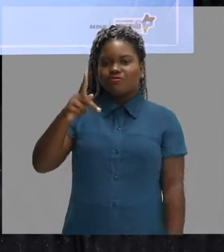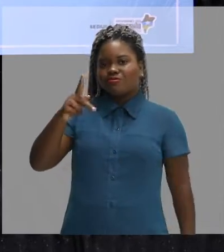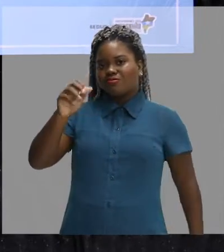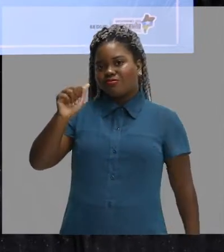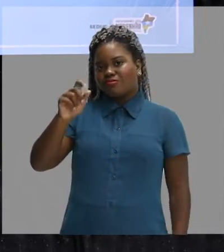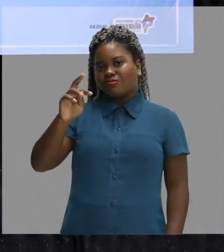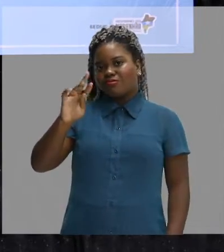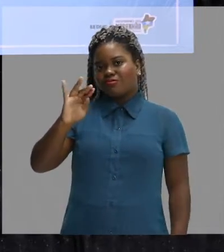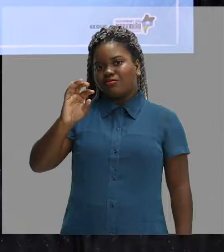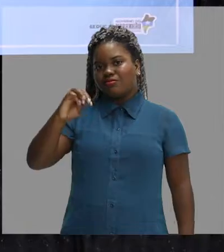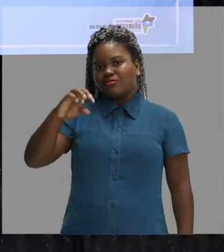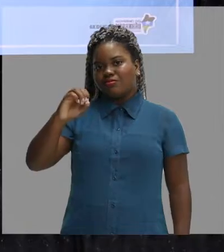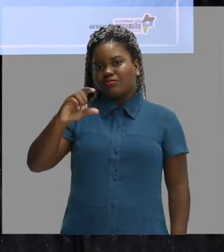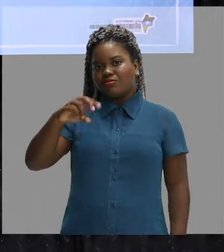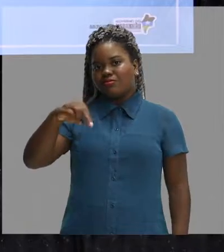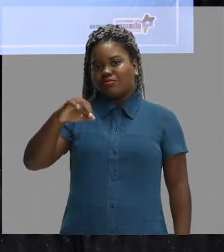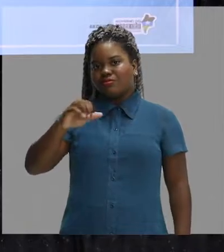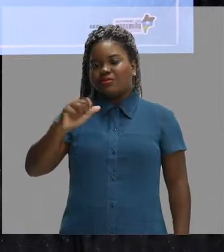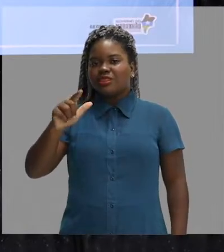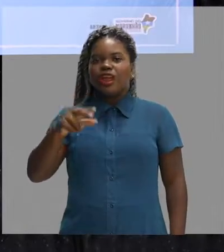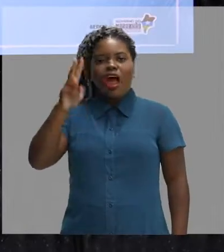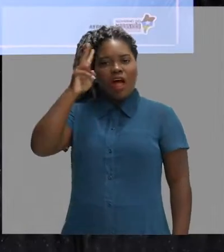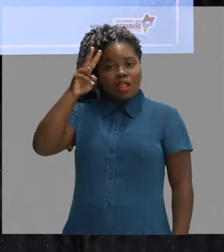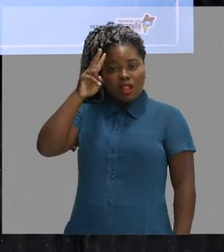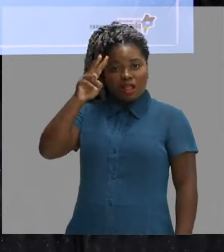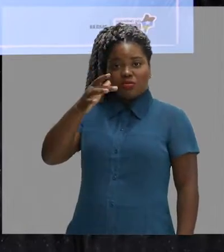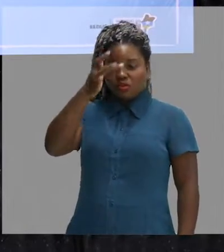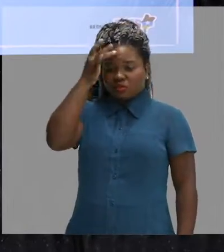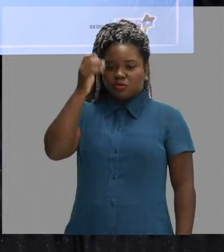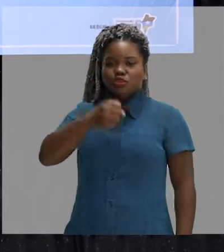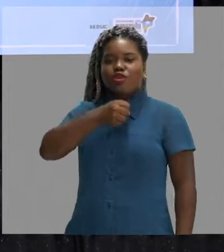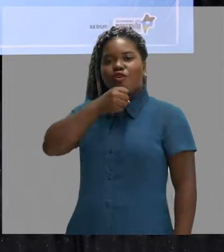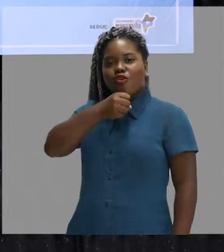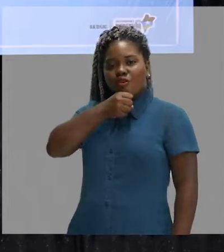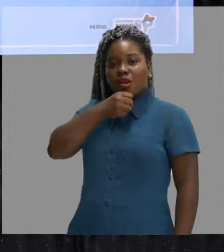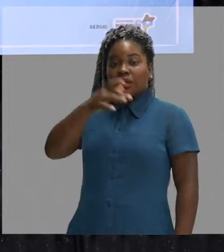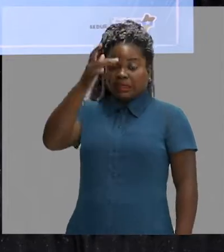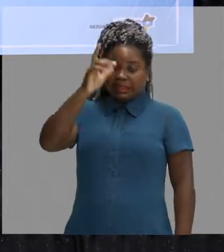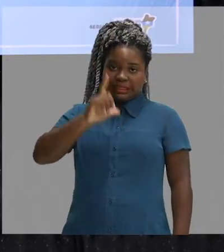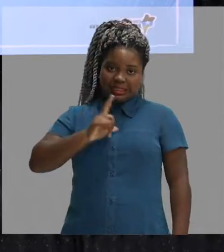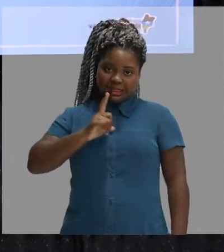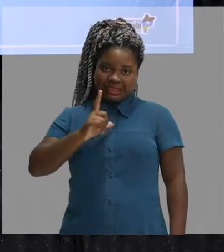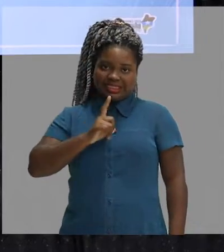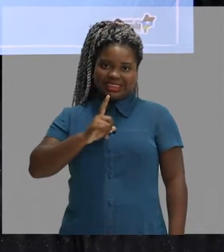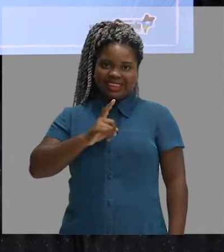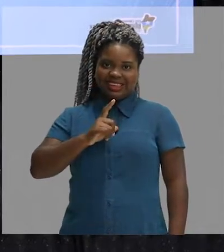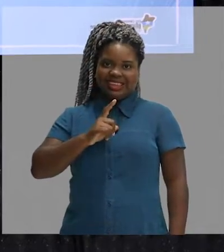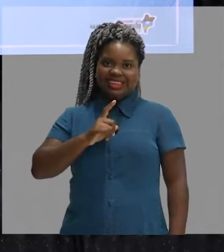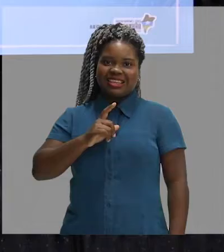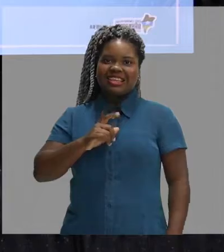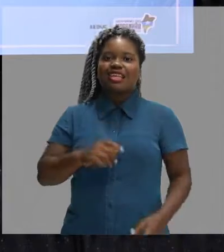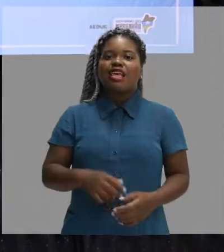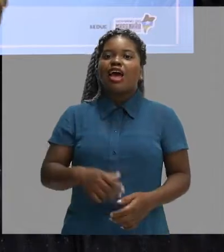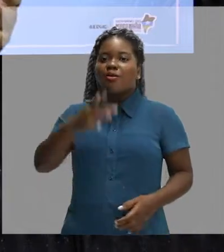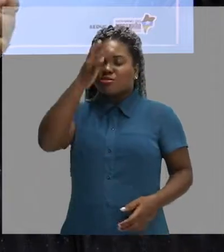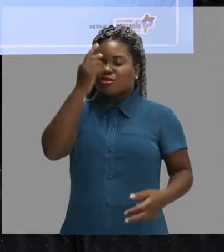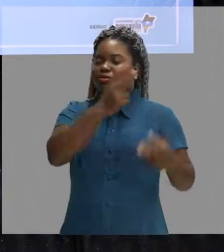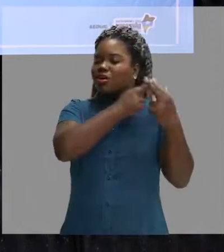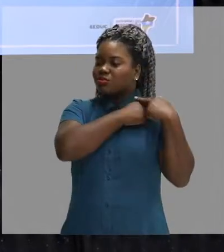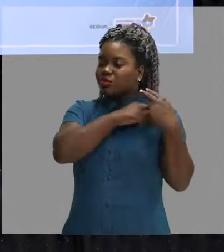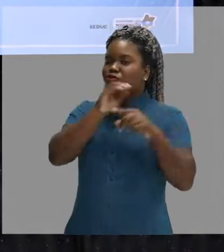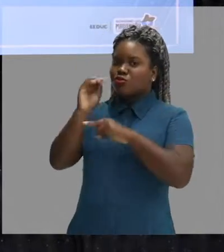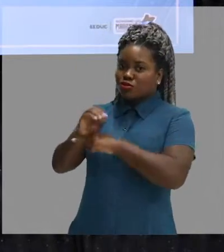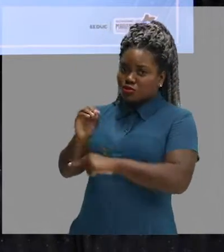dos idosos, né? Que tem alguém ali, entre aspas, cuidando da pessoa, mas muitas vezes está se apropriando do